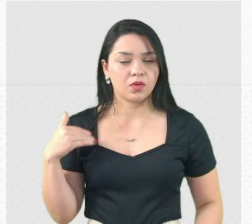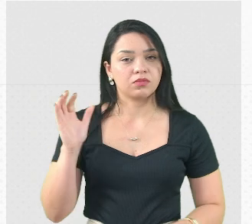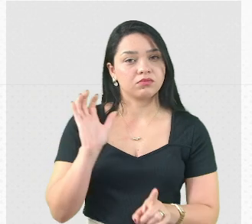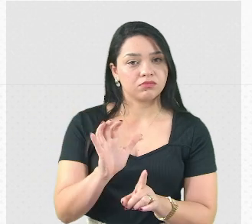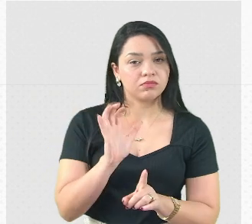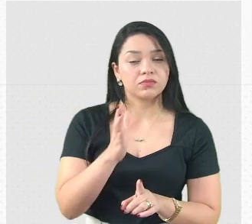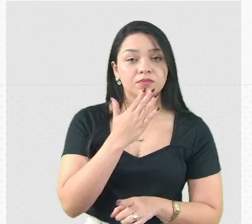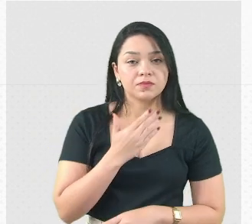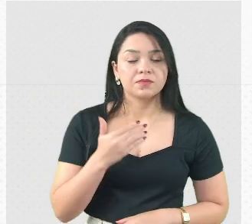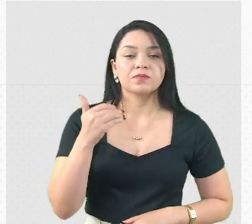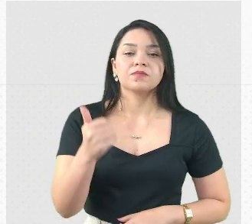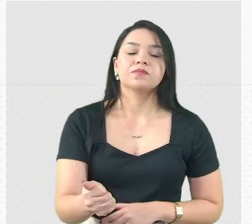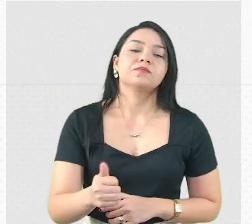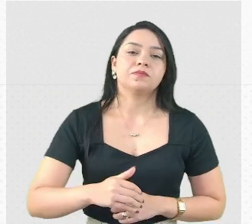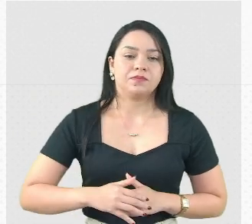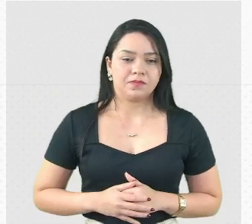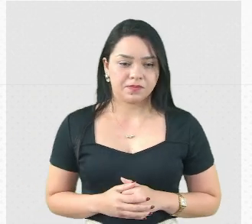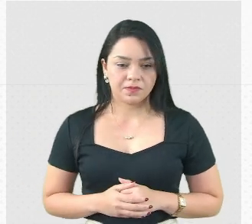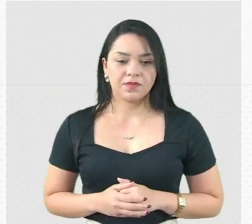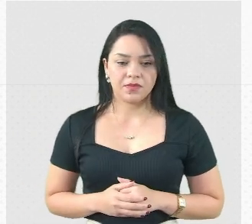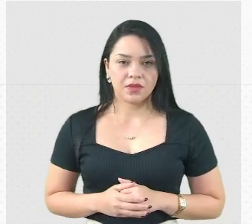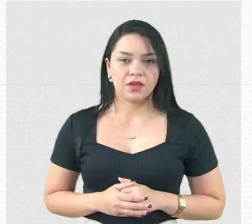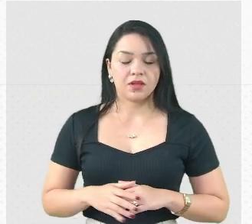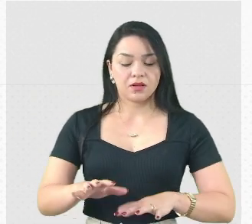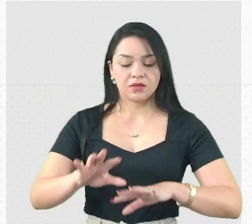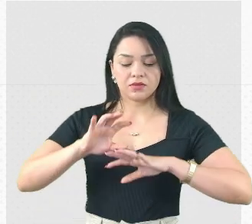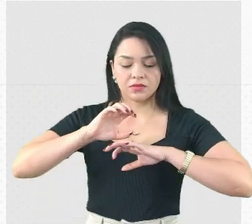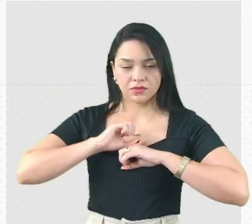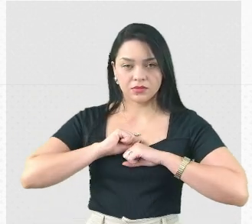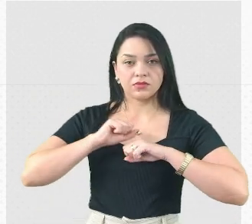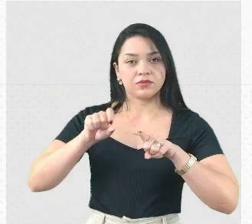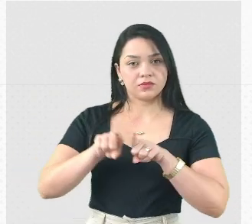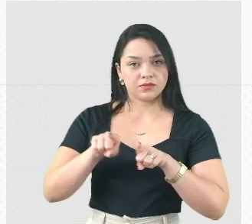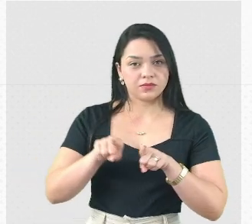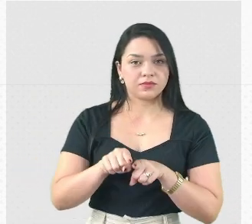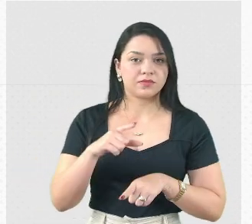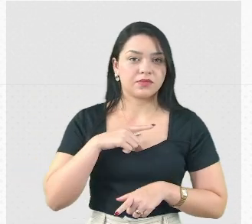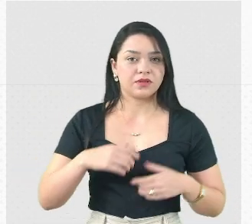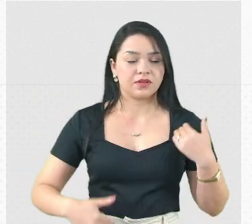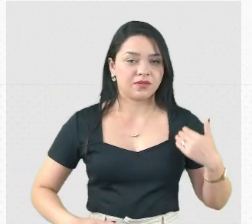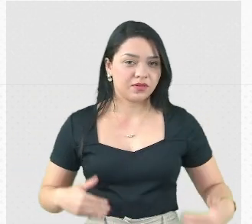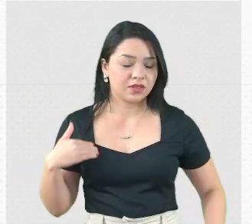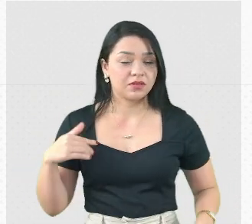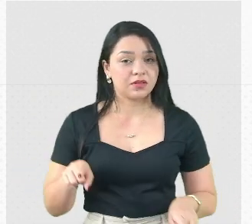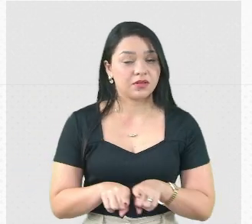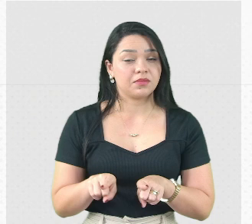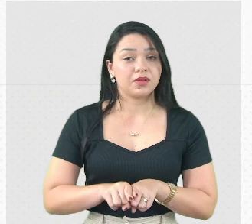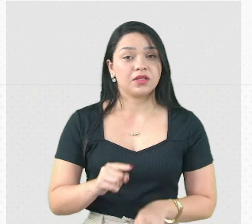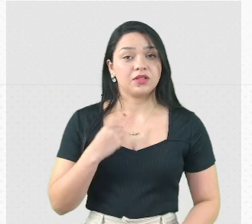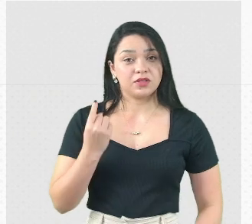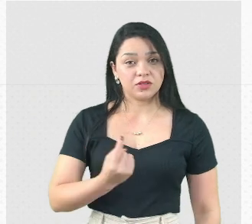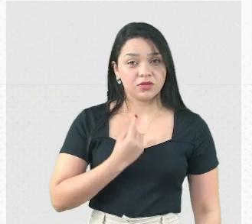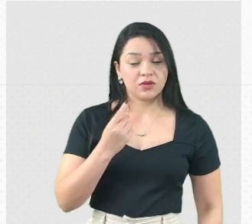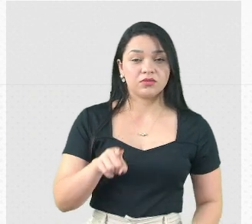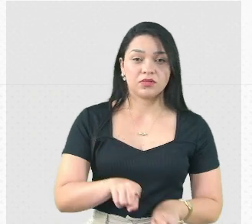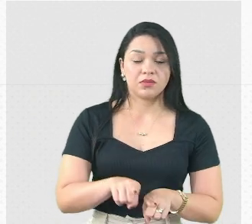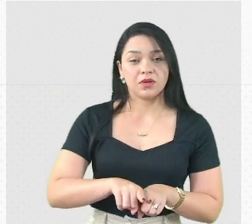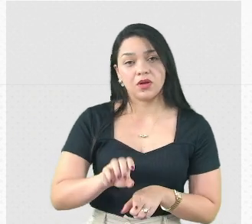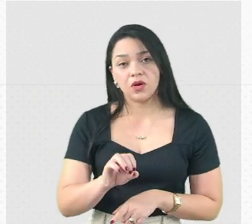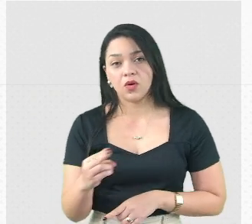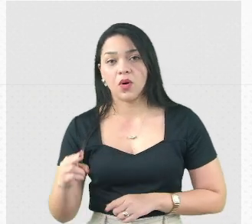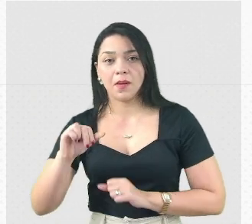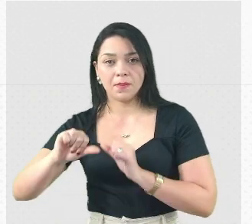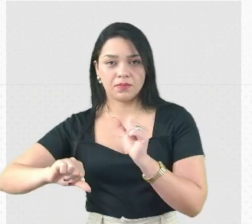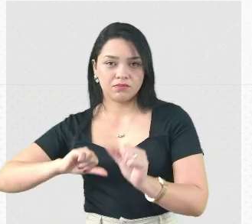à melhoria do rendimento, a aquisição e manutenção da condição física individual ou a modificação